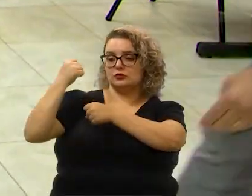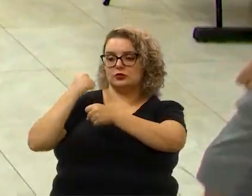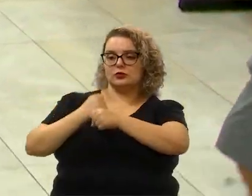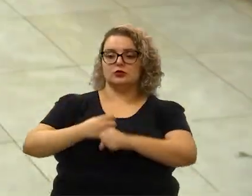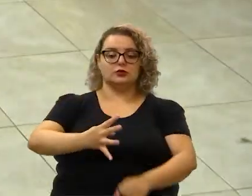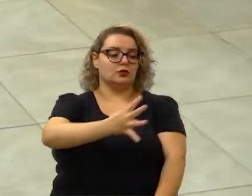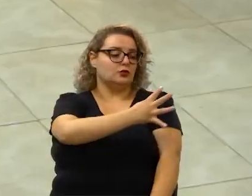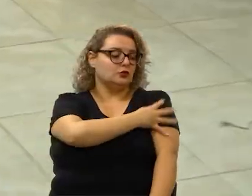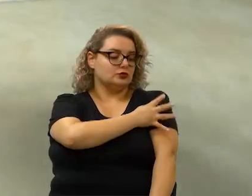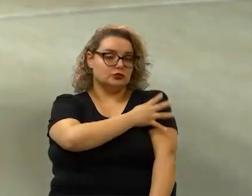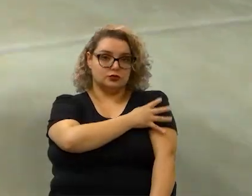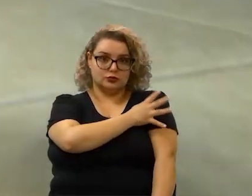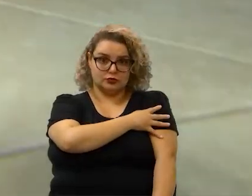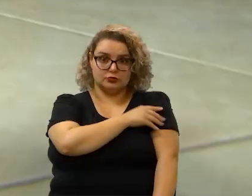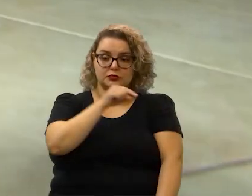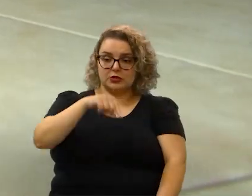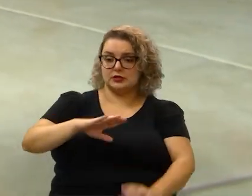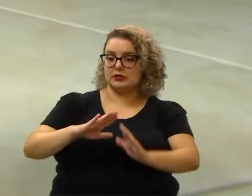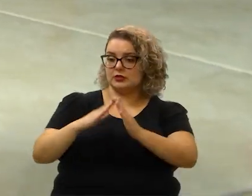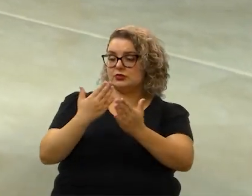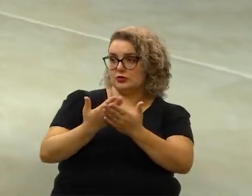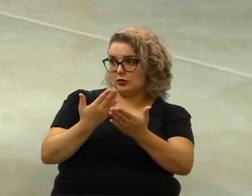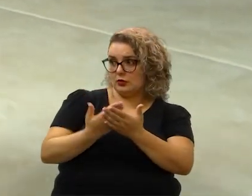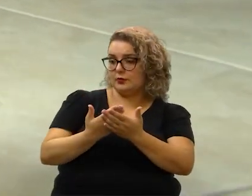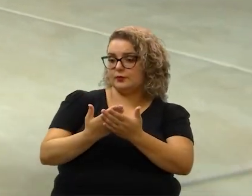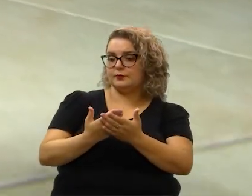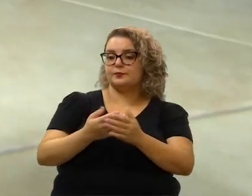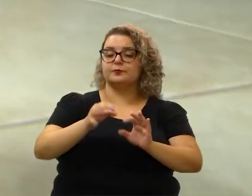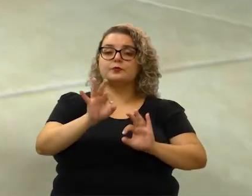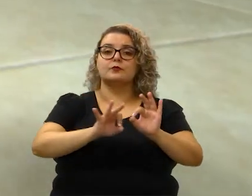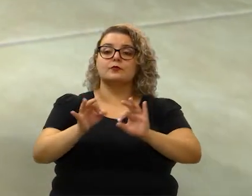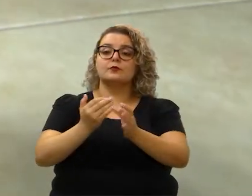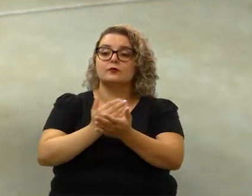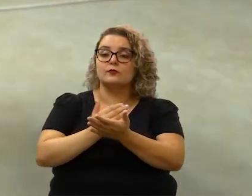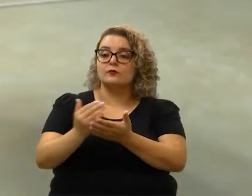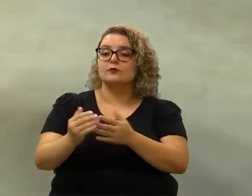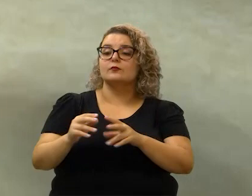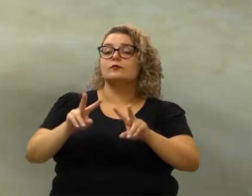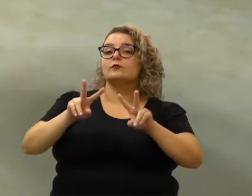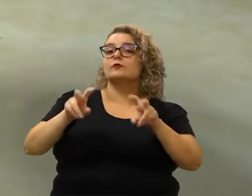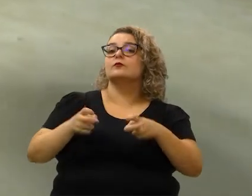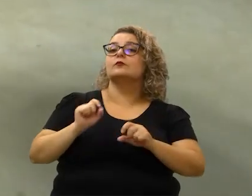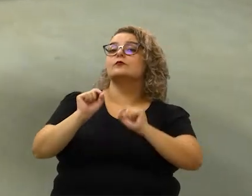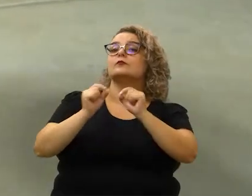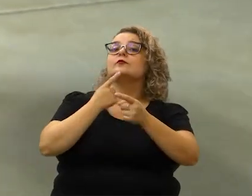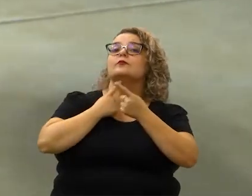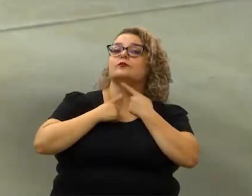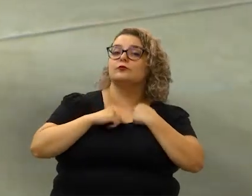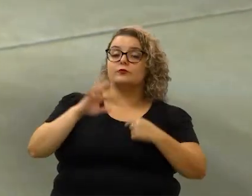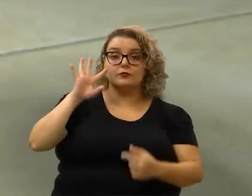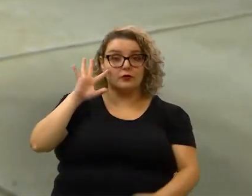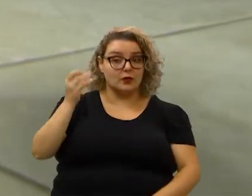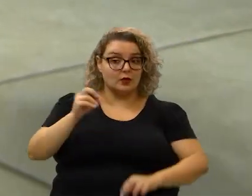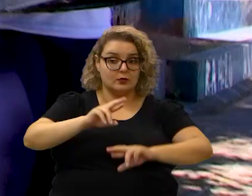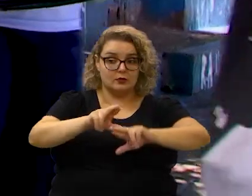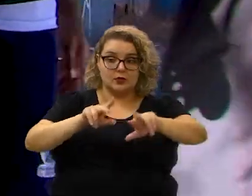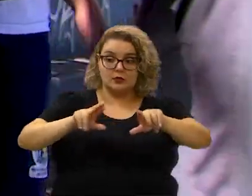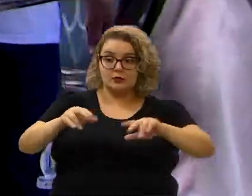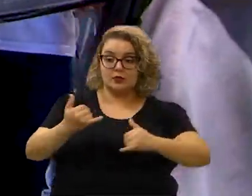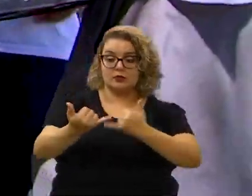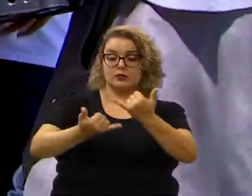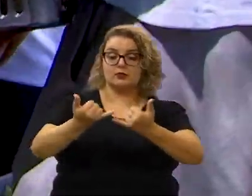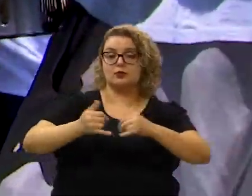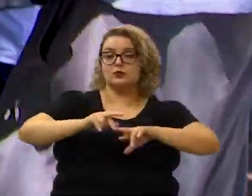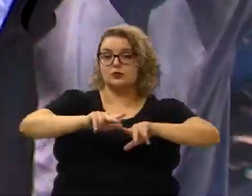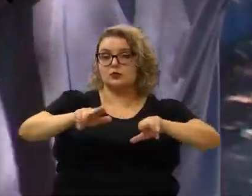uma turma de 4º ano do Ensino Fundamental 1 aqui da escola. O projeto iniciou com o seguinte desejo: compreender as diferenças entre